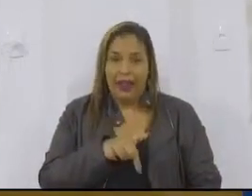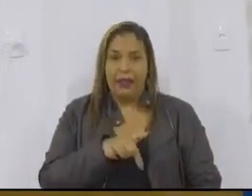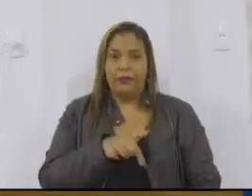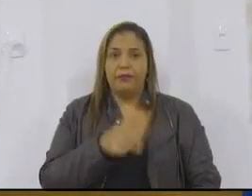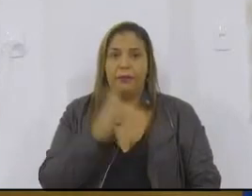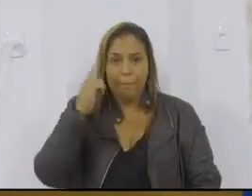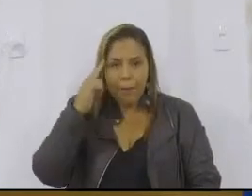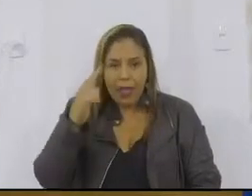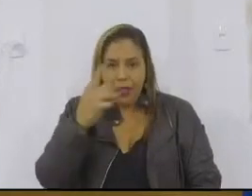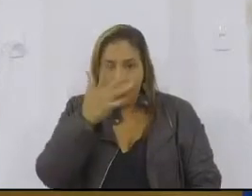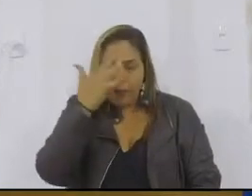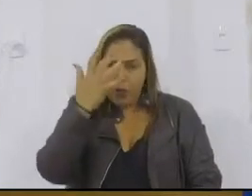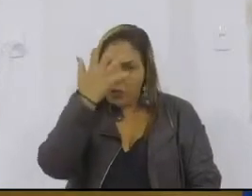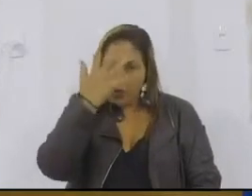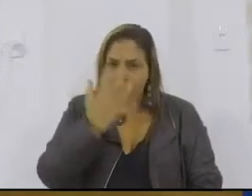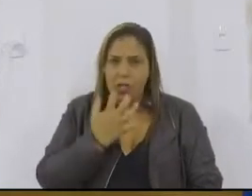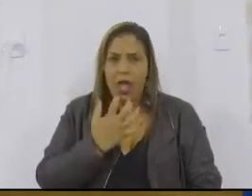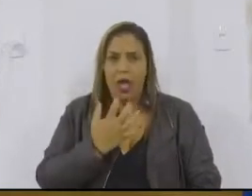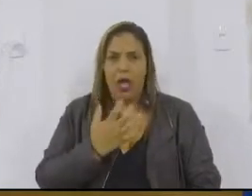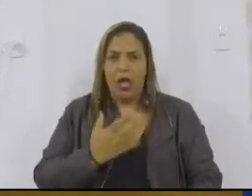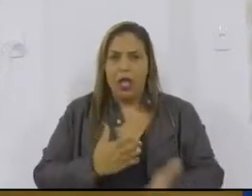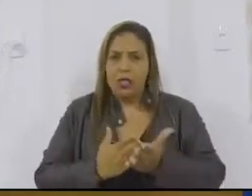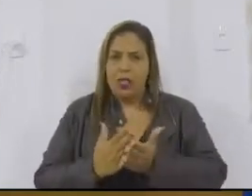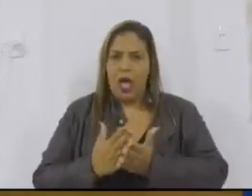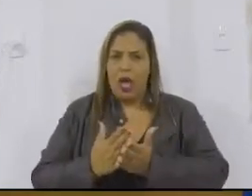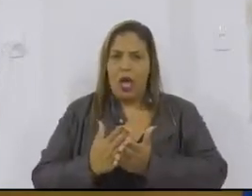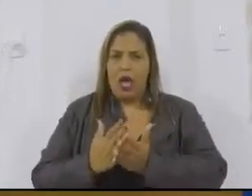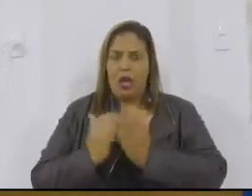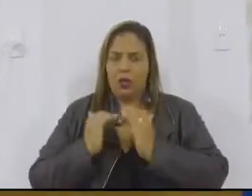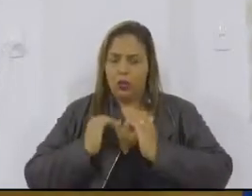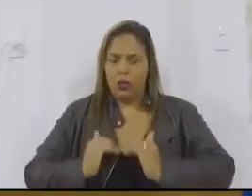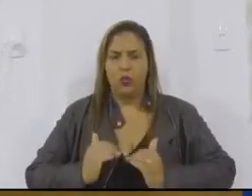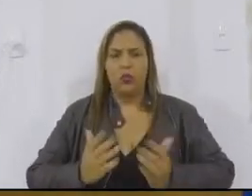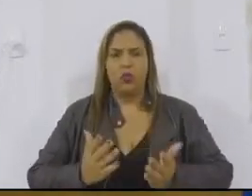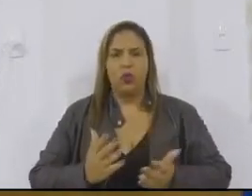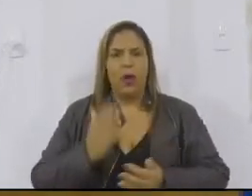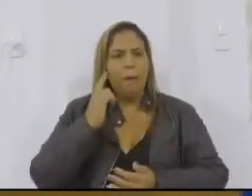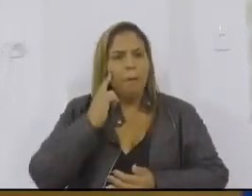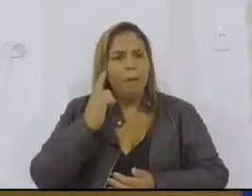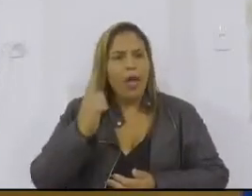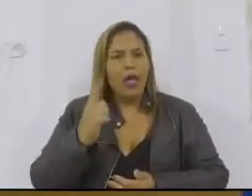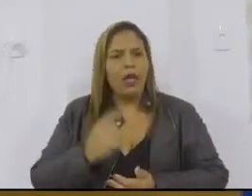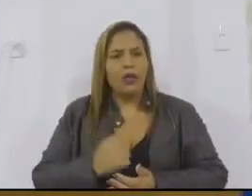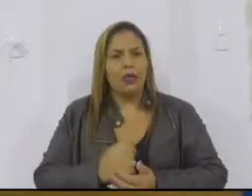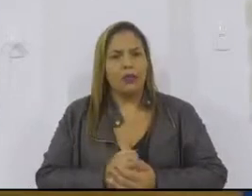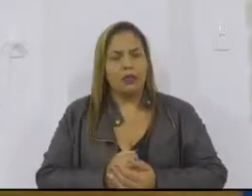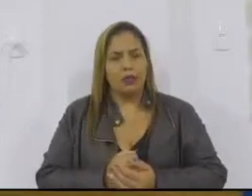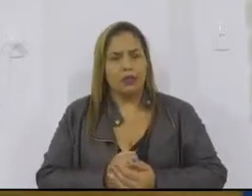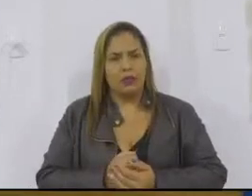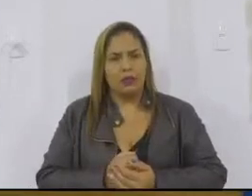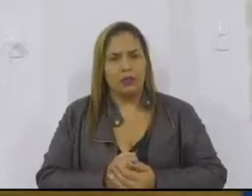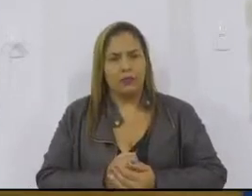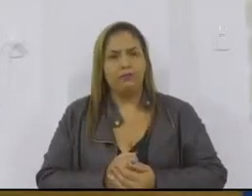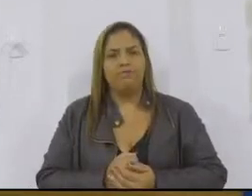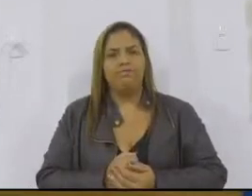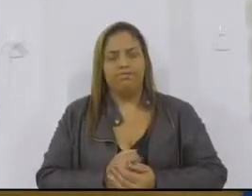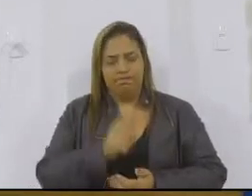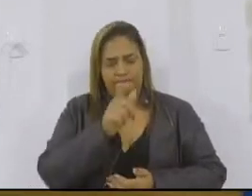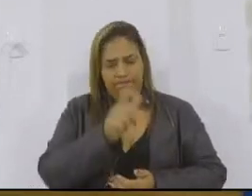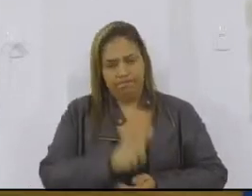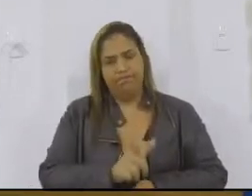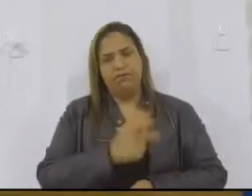séria, uma pessoa de caráter. Uma pessoa séria de caráter. É pastor